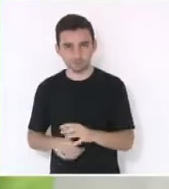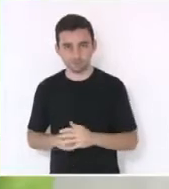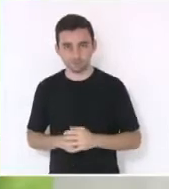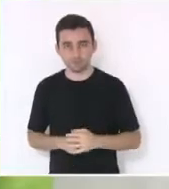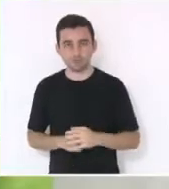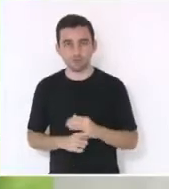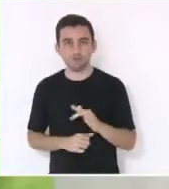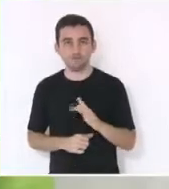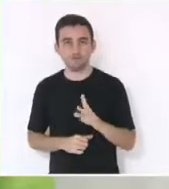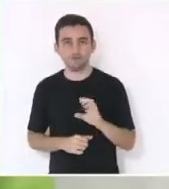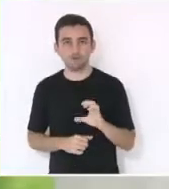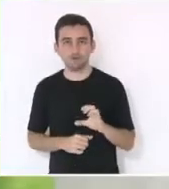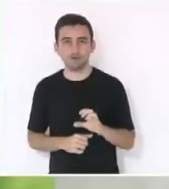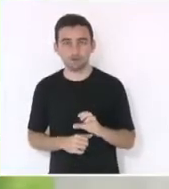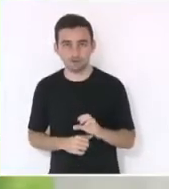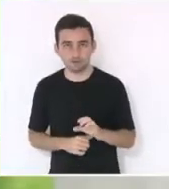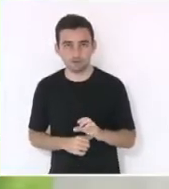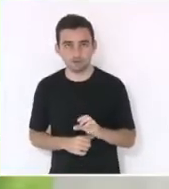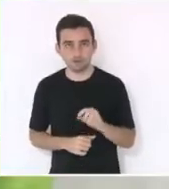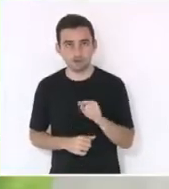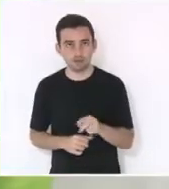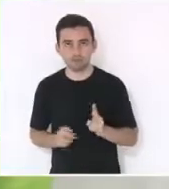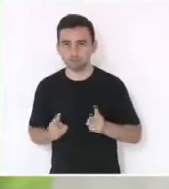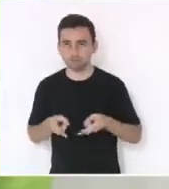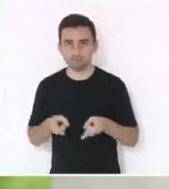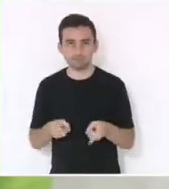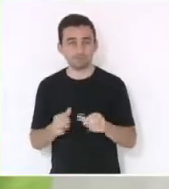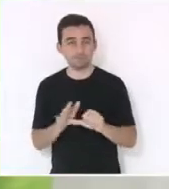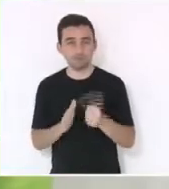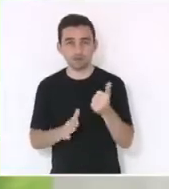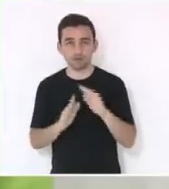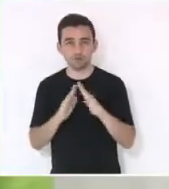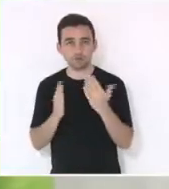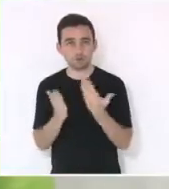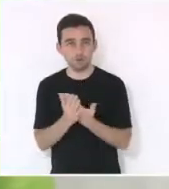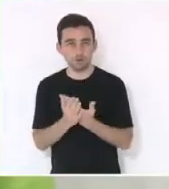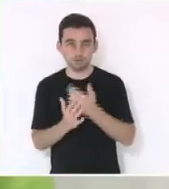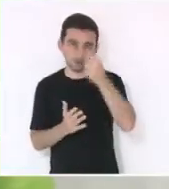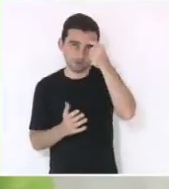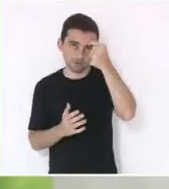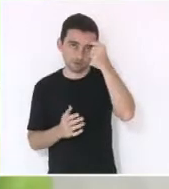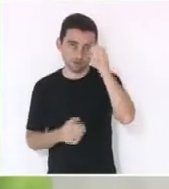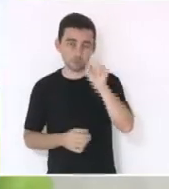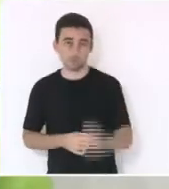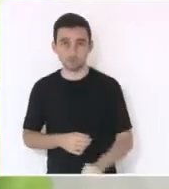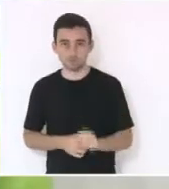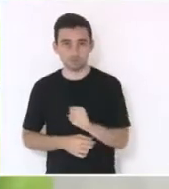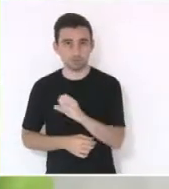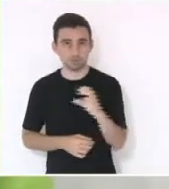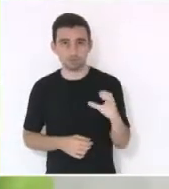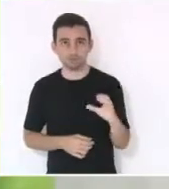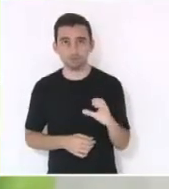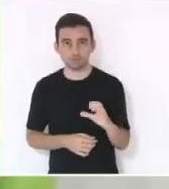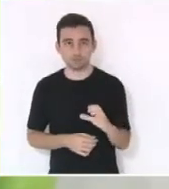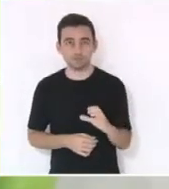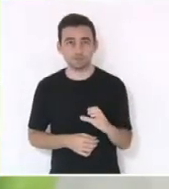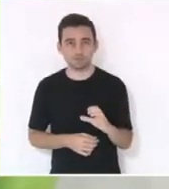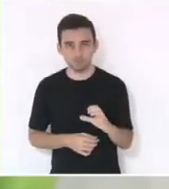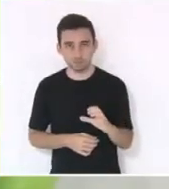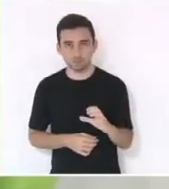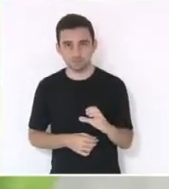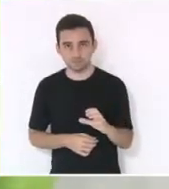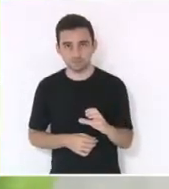é a mantenedora da primeira escola de nível superior criada no sul de Santa Catarina. A